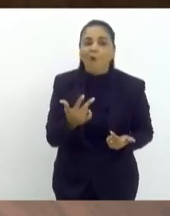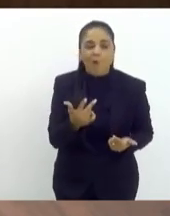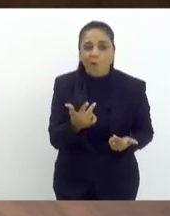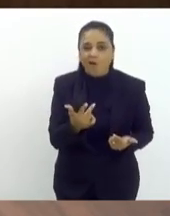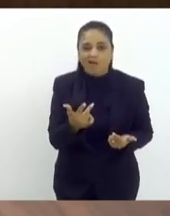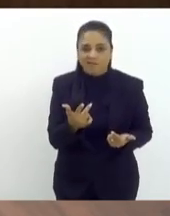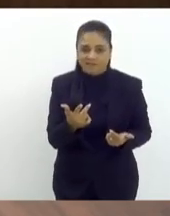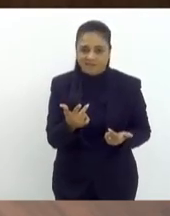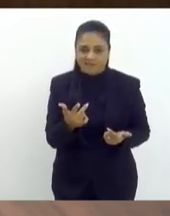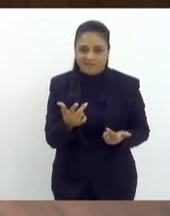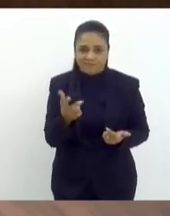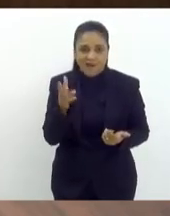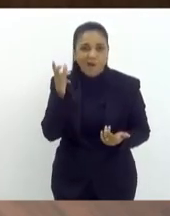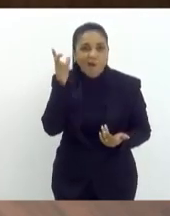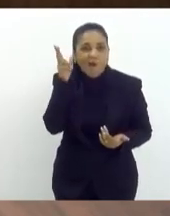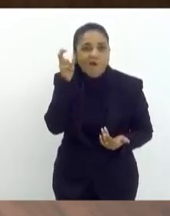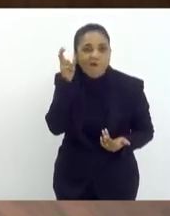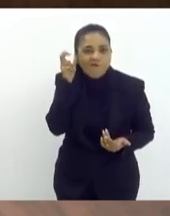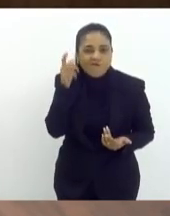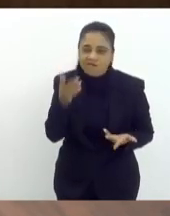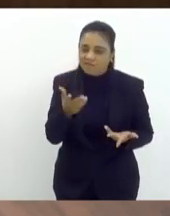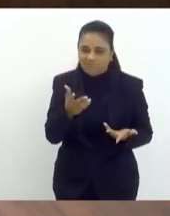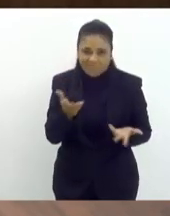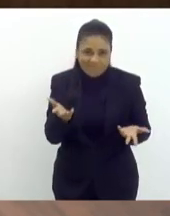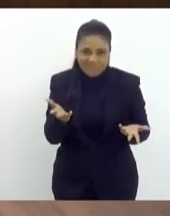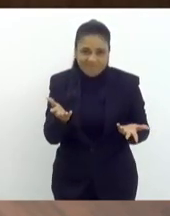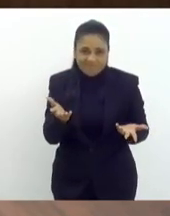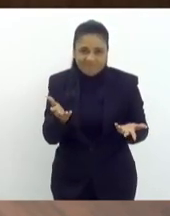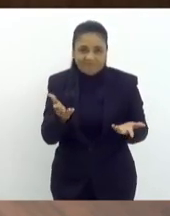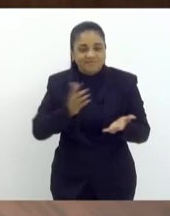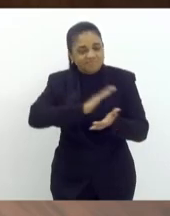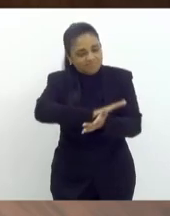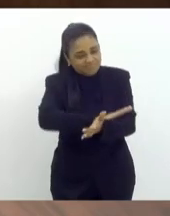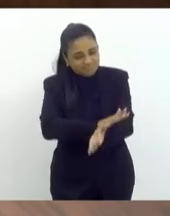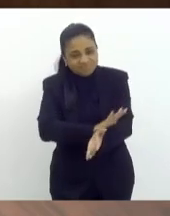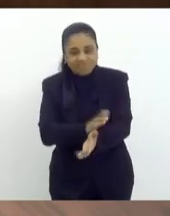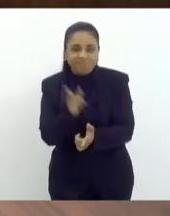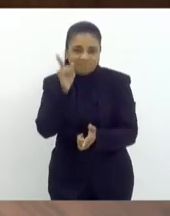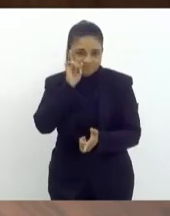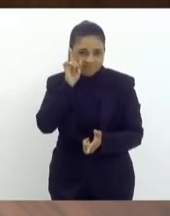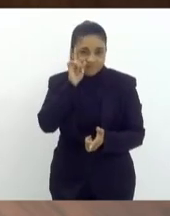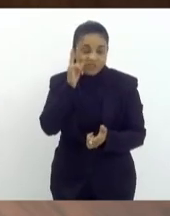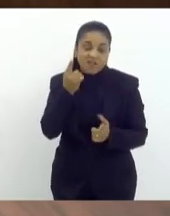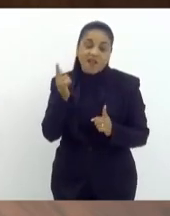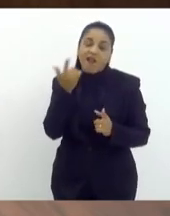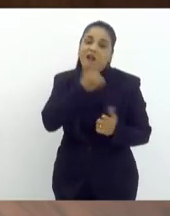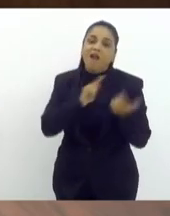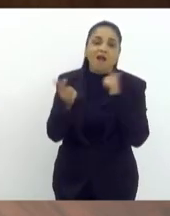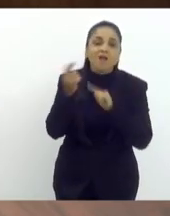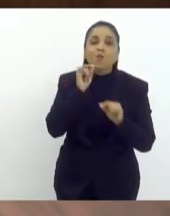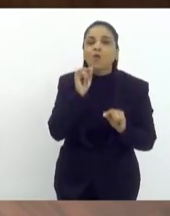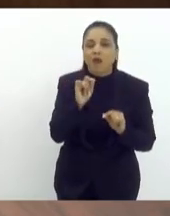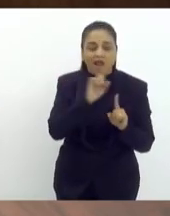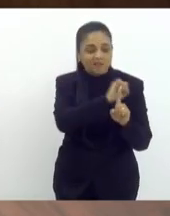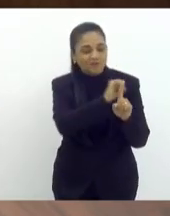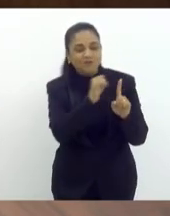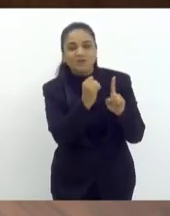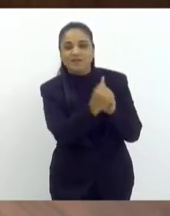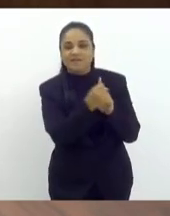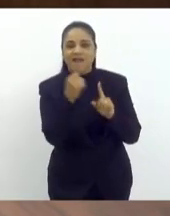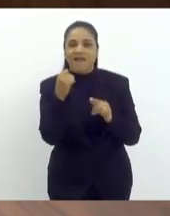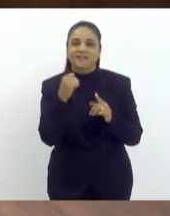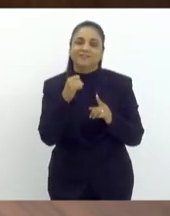ouvido quando sofre o racismo no dia a dia então acho que quem ganha é a sociedade Fluminense a sociedade